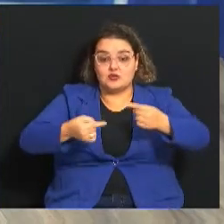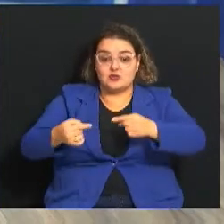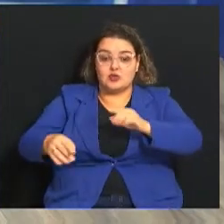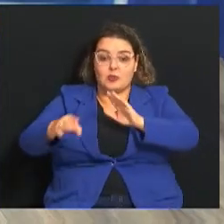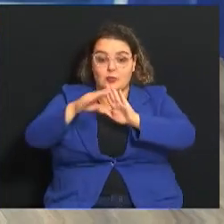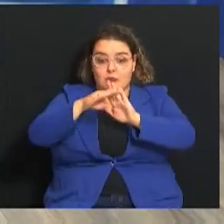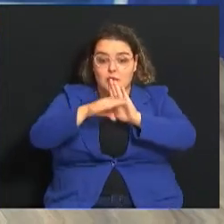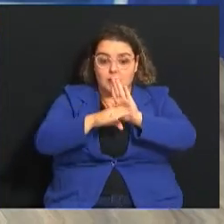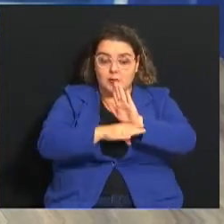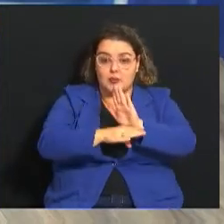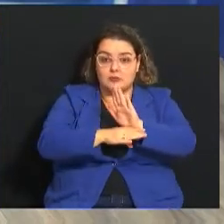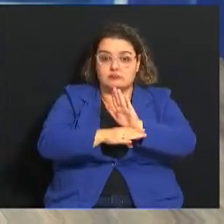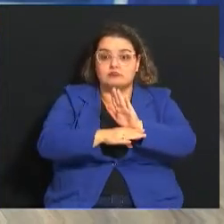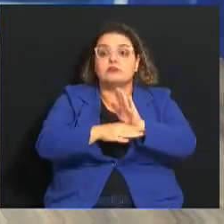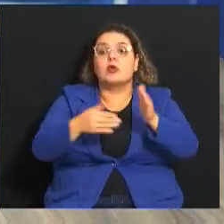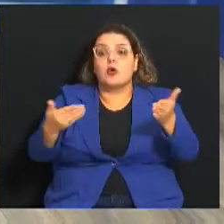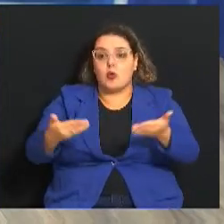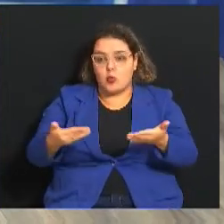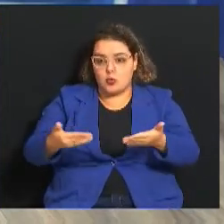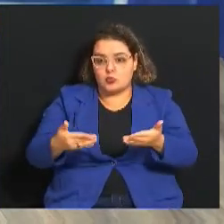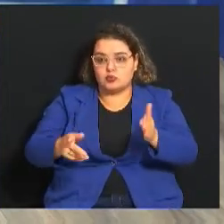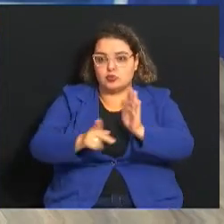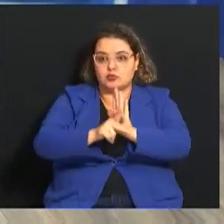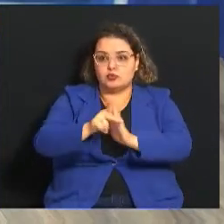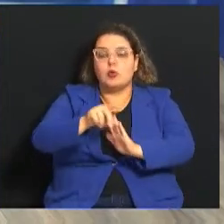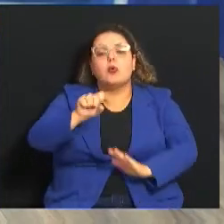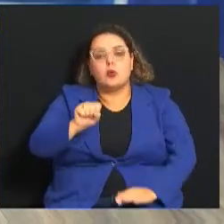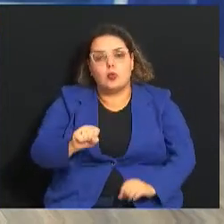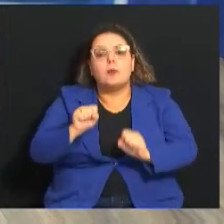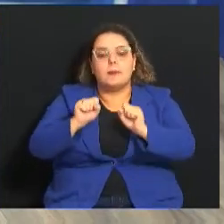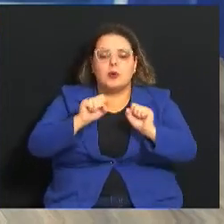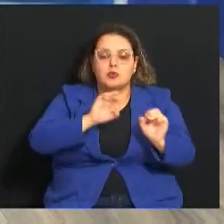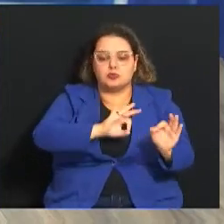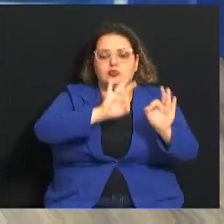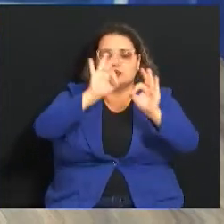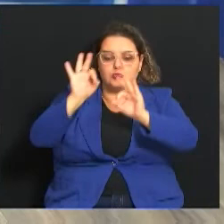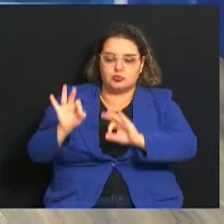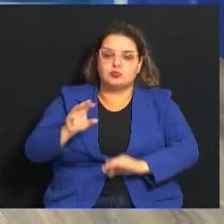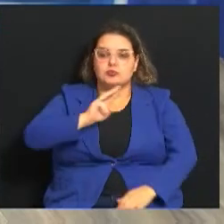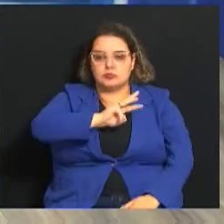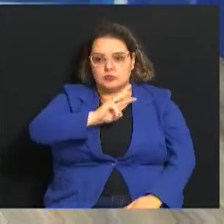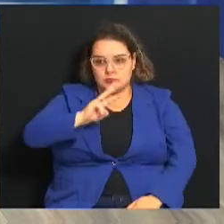que estão na pauta. Hoje são 8, você pode conferir através do nosso site